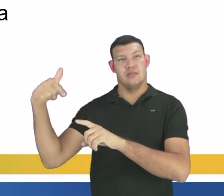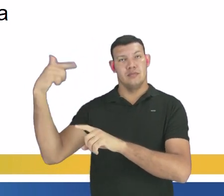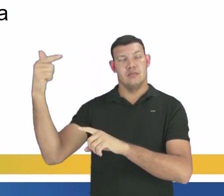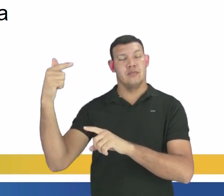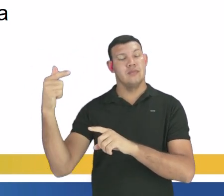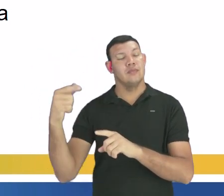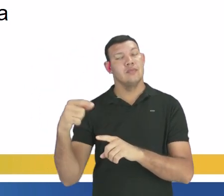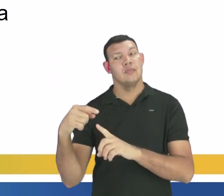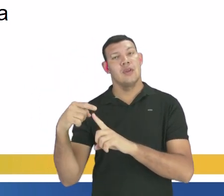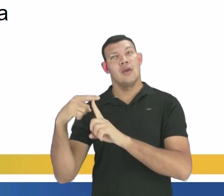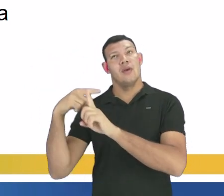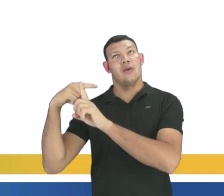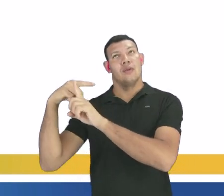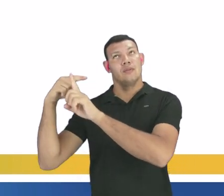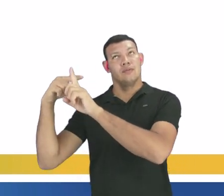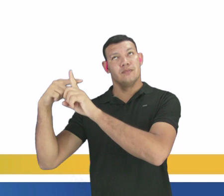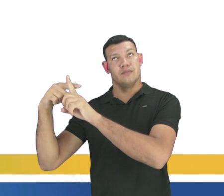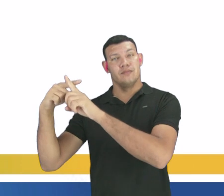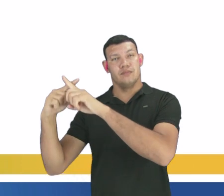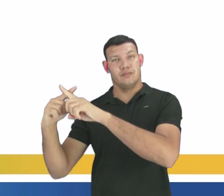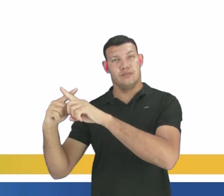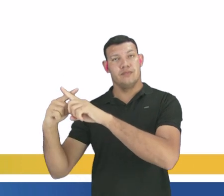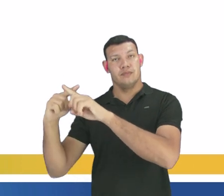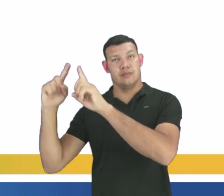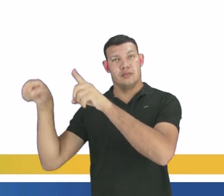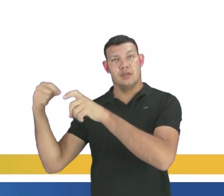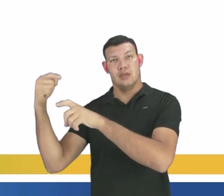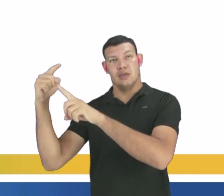vezes x menos 2.